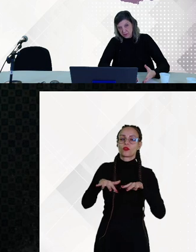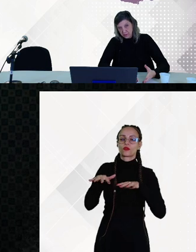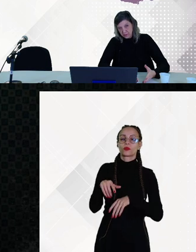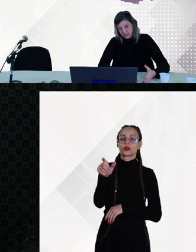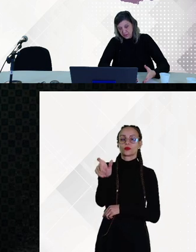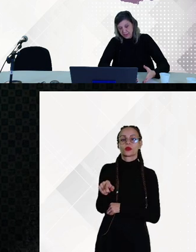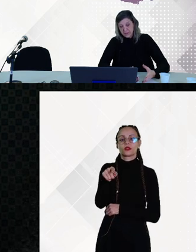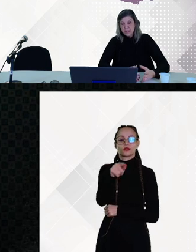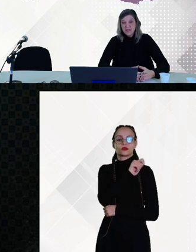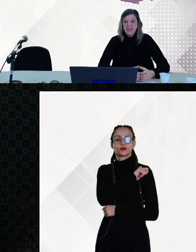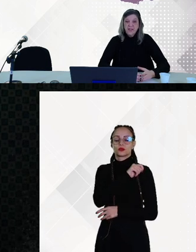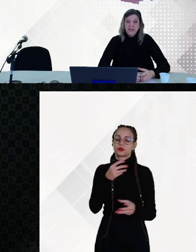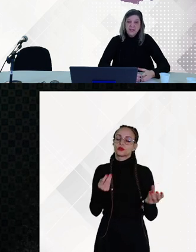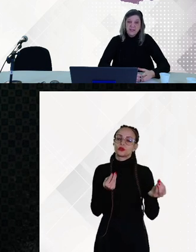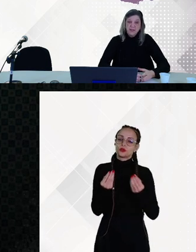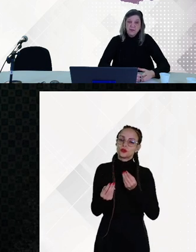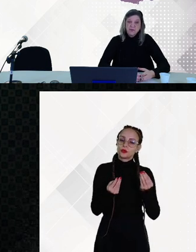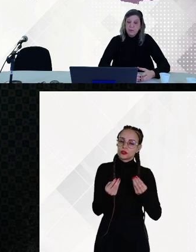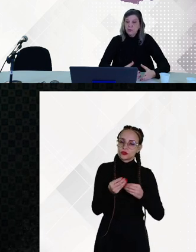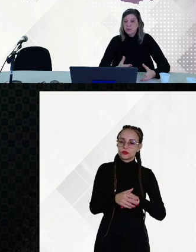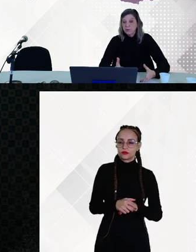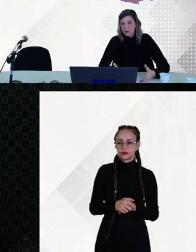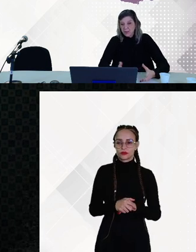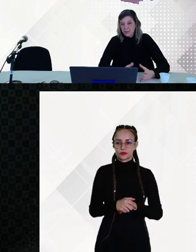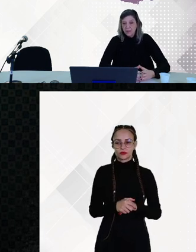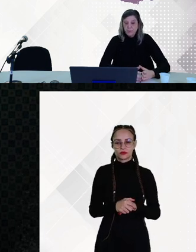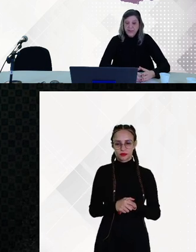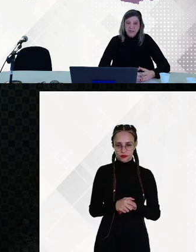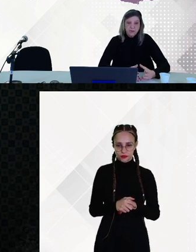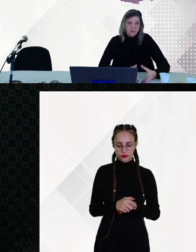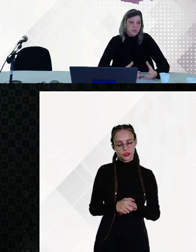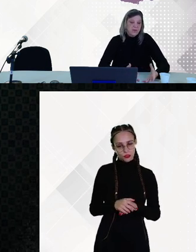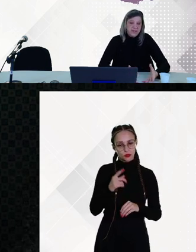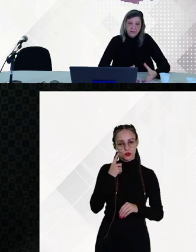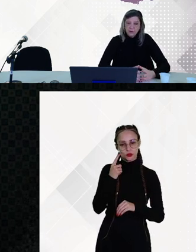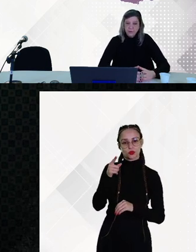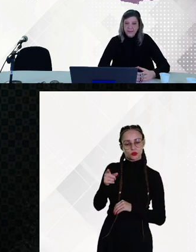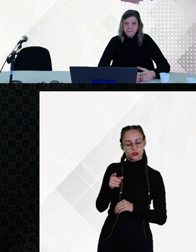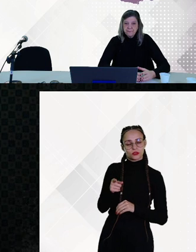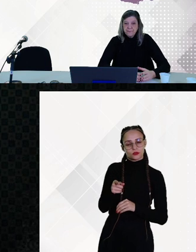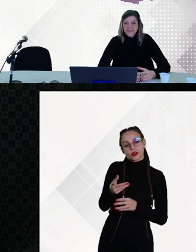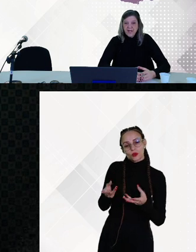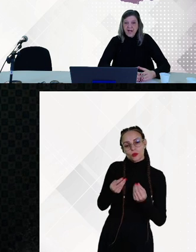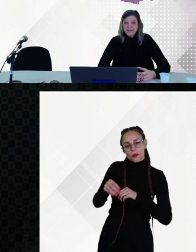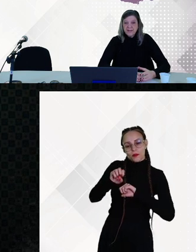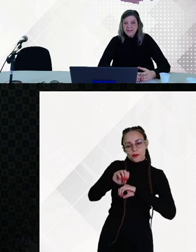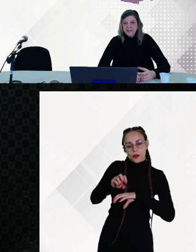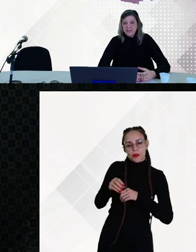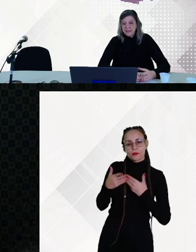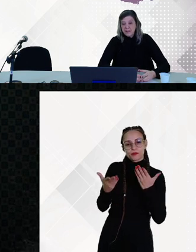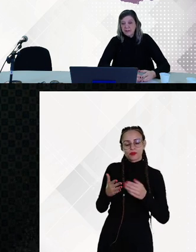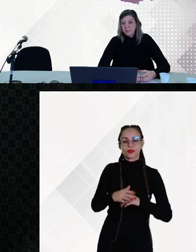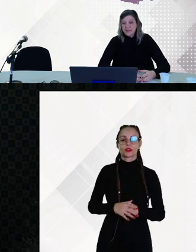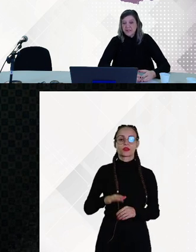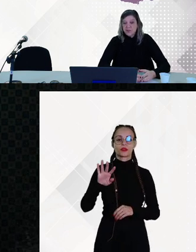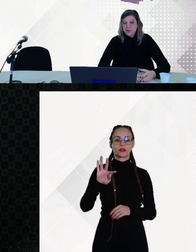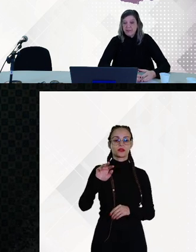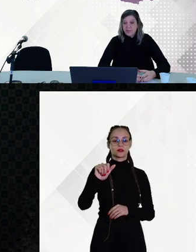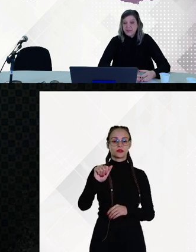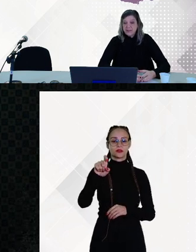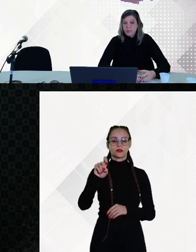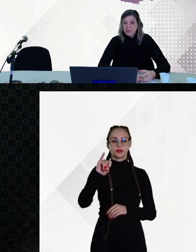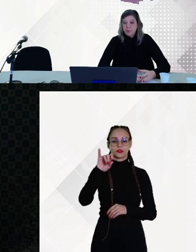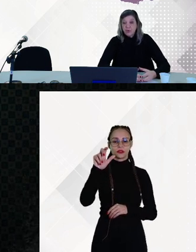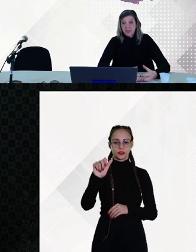estudante, tá? Que eu estou acompanhando, que eu estou ali com ele. A ataxia, né? O paciente,